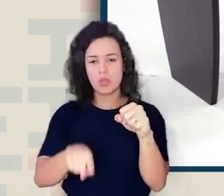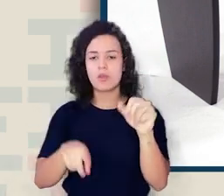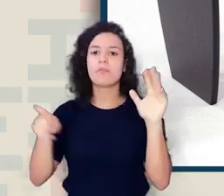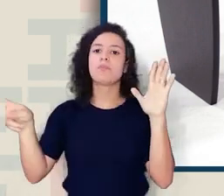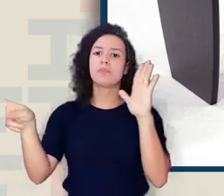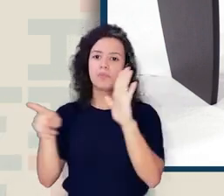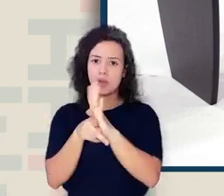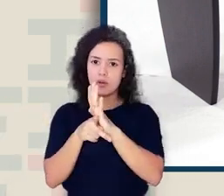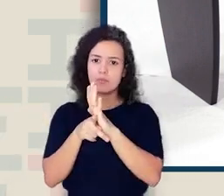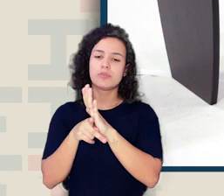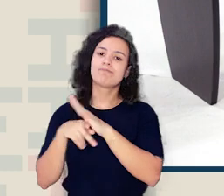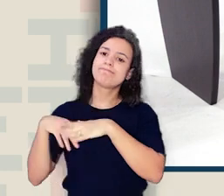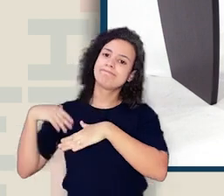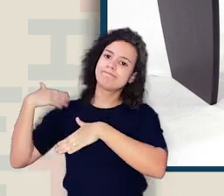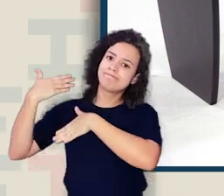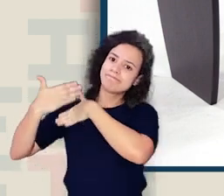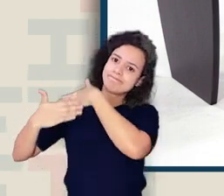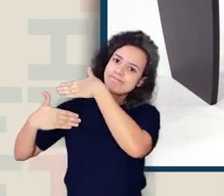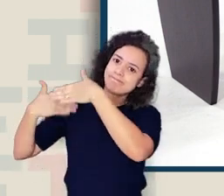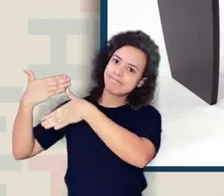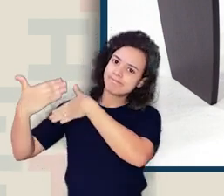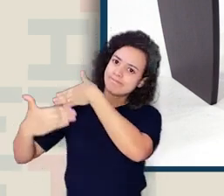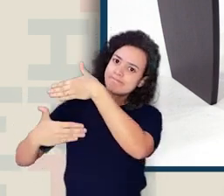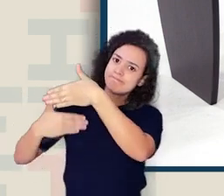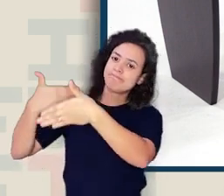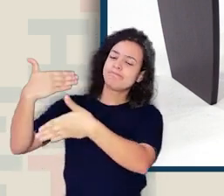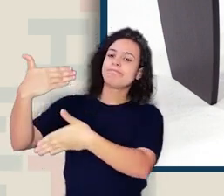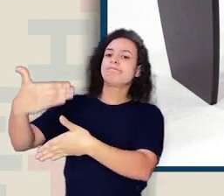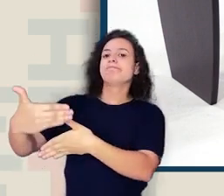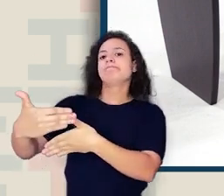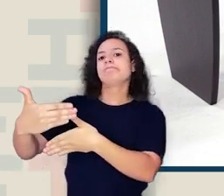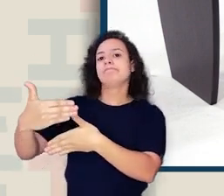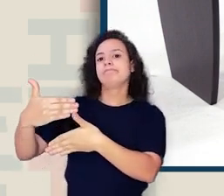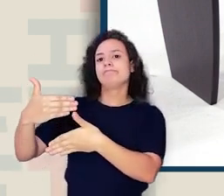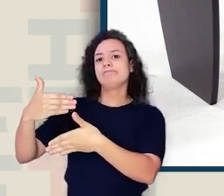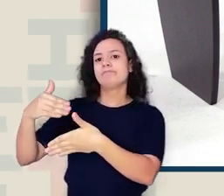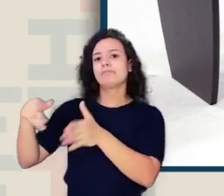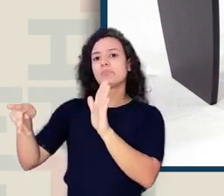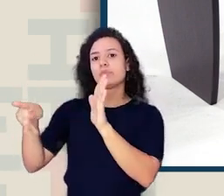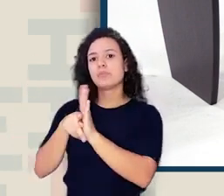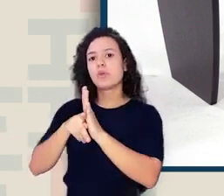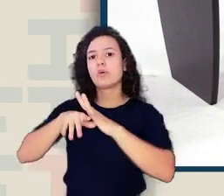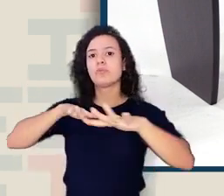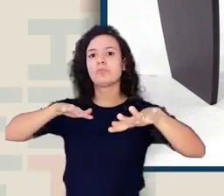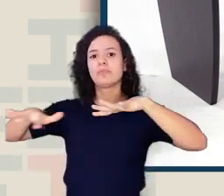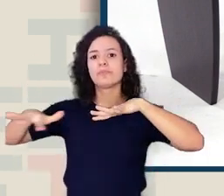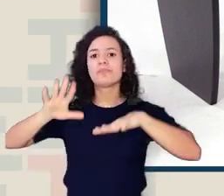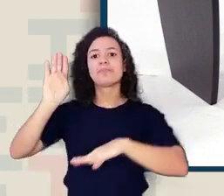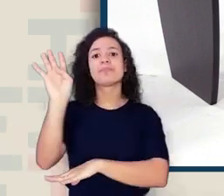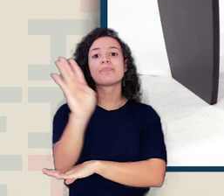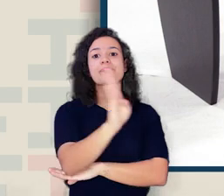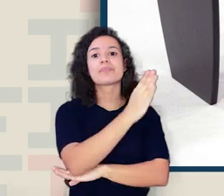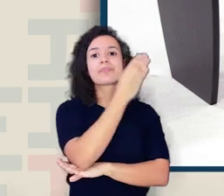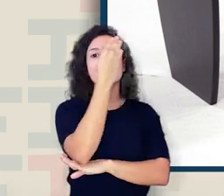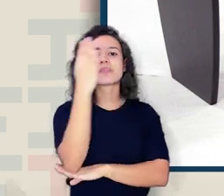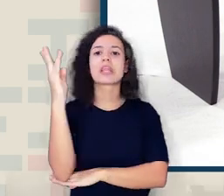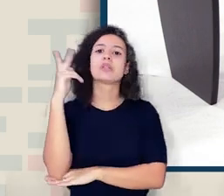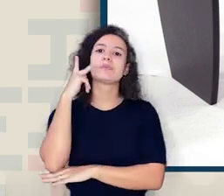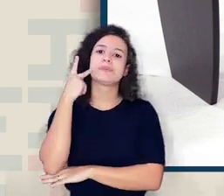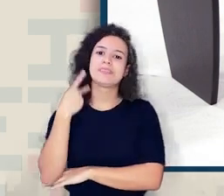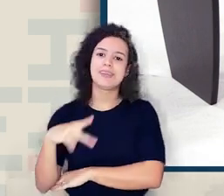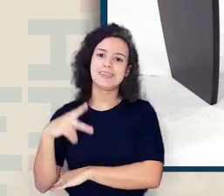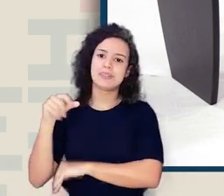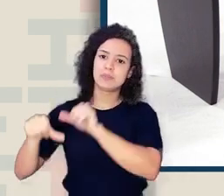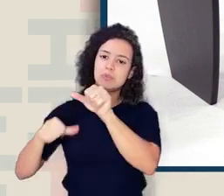todos foram instrumentos trazidos no decorrer, né, dessa caminhada de dinâmica cultural do nosso